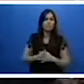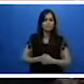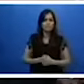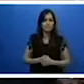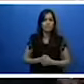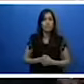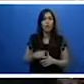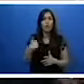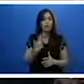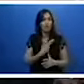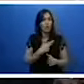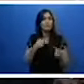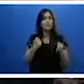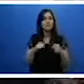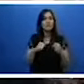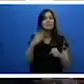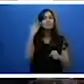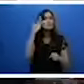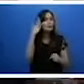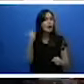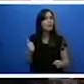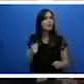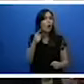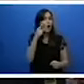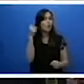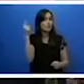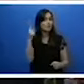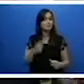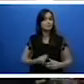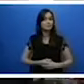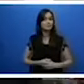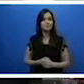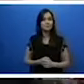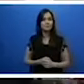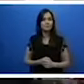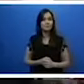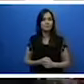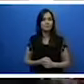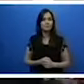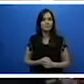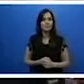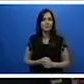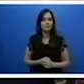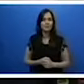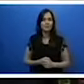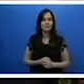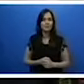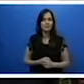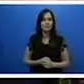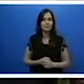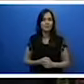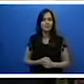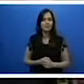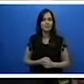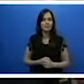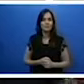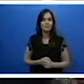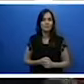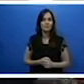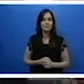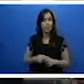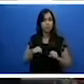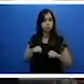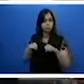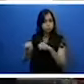cabeça e a gente tem que mostrar que sabe, tá? Então, vamos lá. Olha, o carrinho